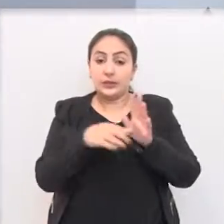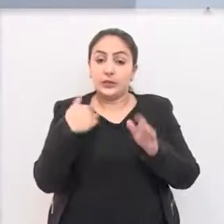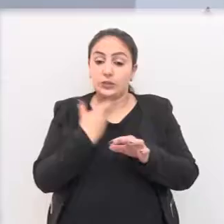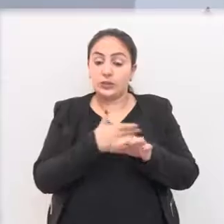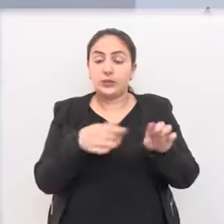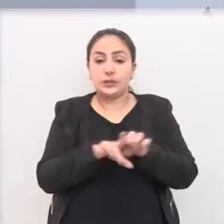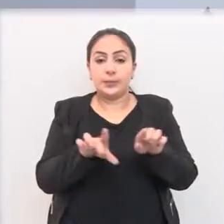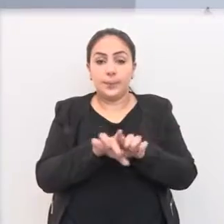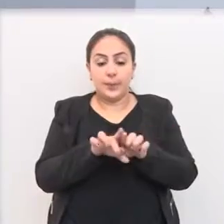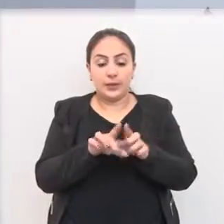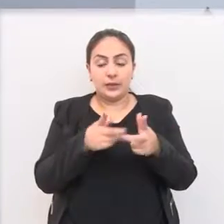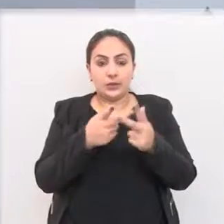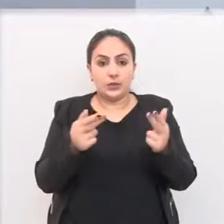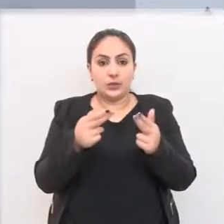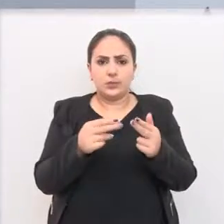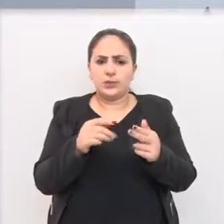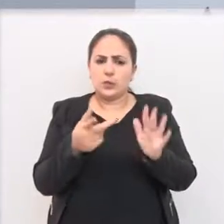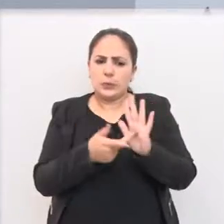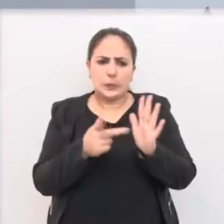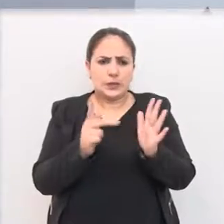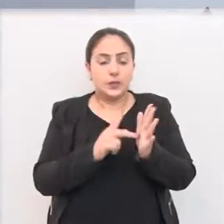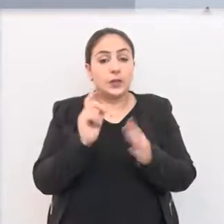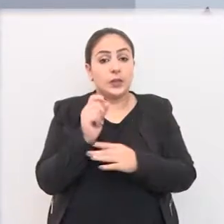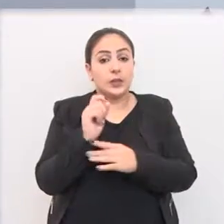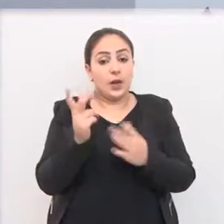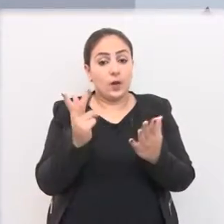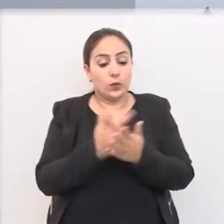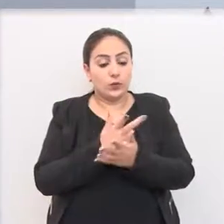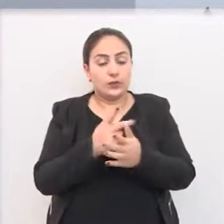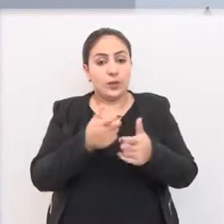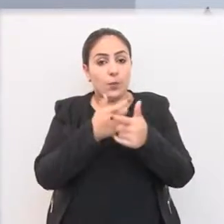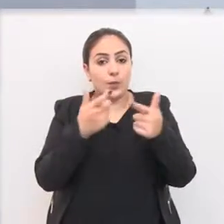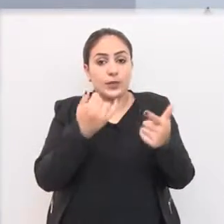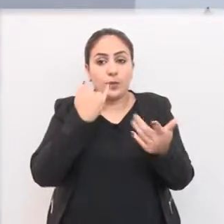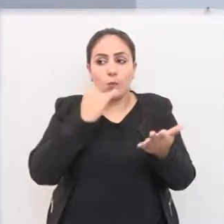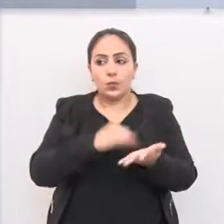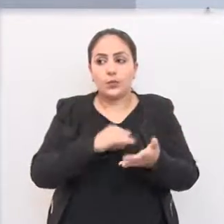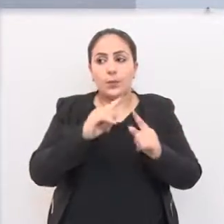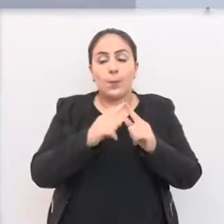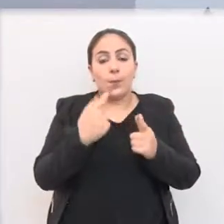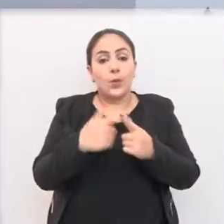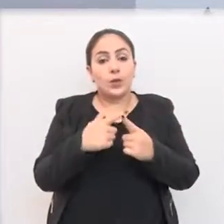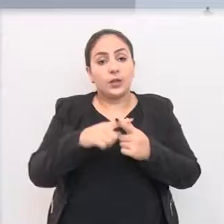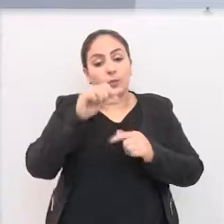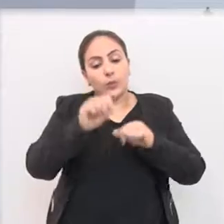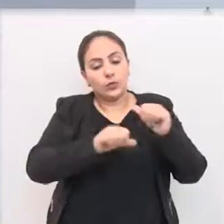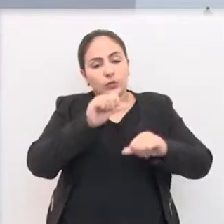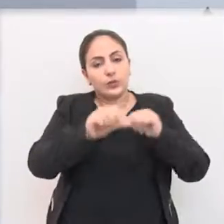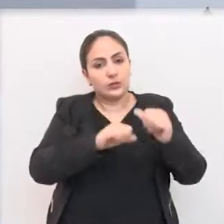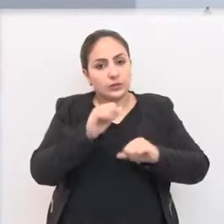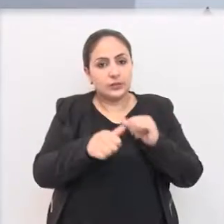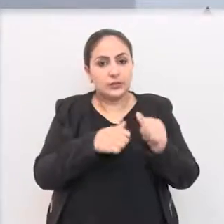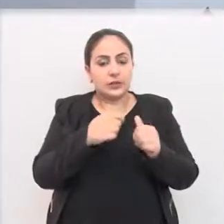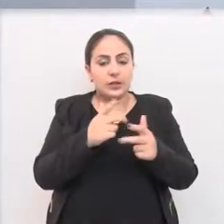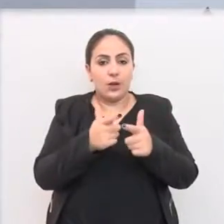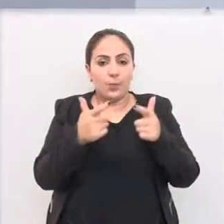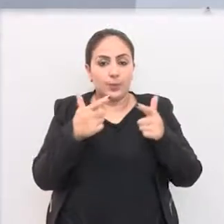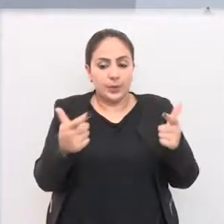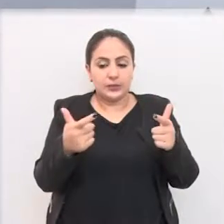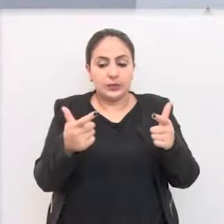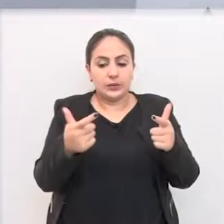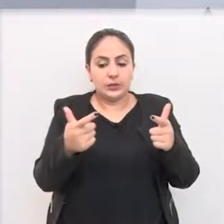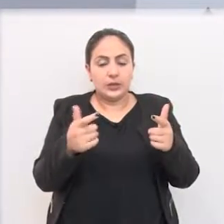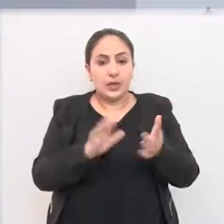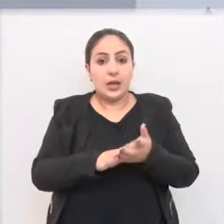legislação e também nas alíquotas, mas isso não quer dizer que vai haver aumento dos impostos, porque são modificações que aumentam em